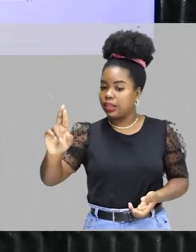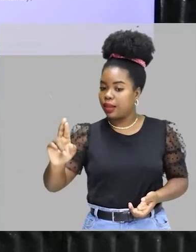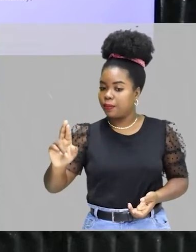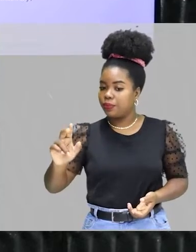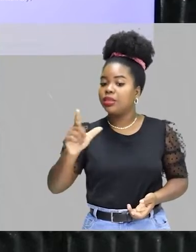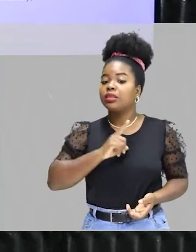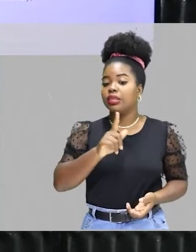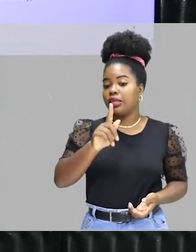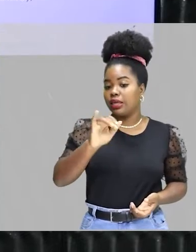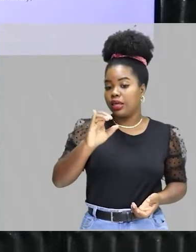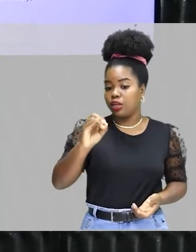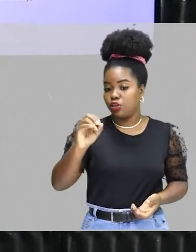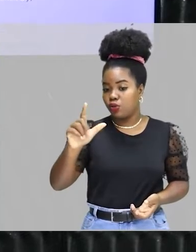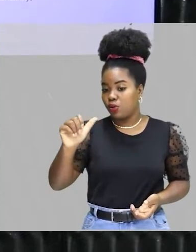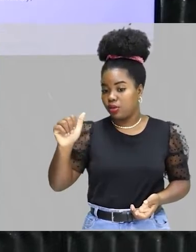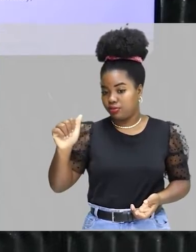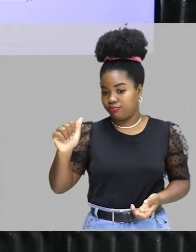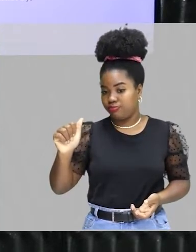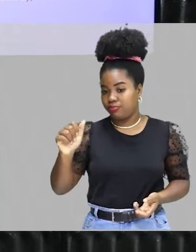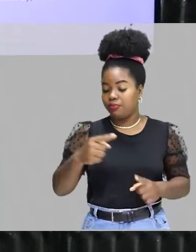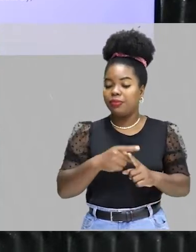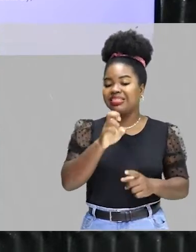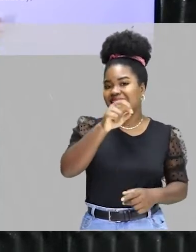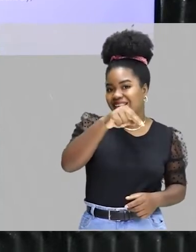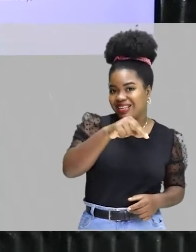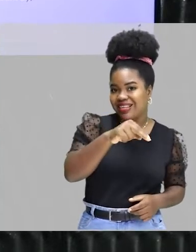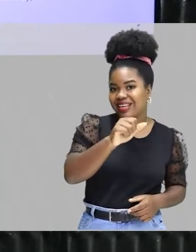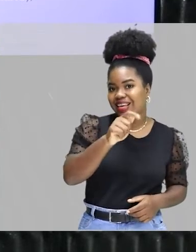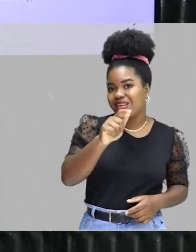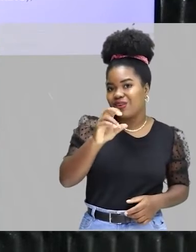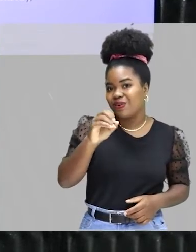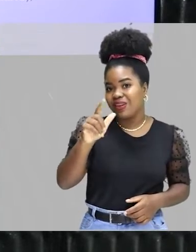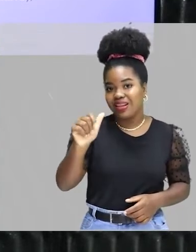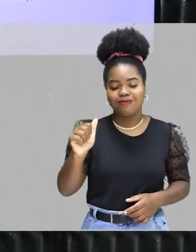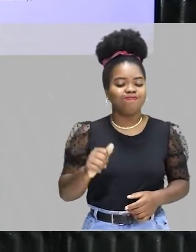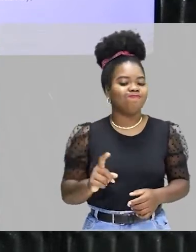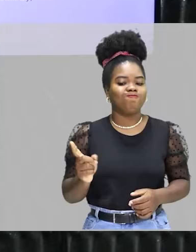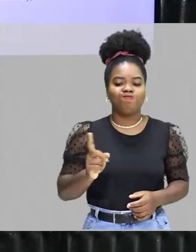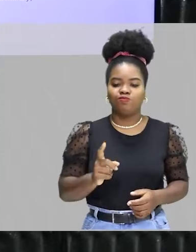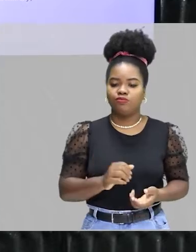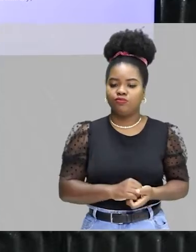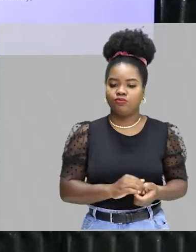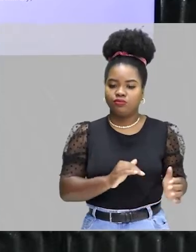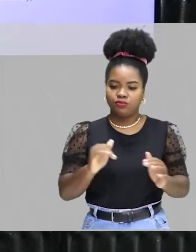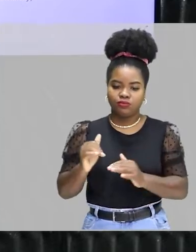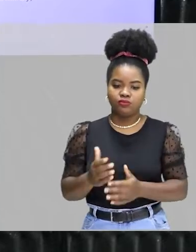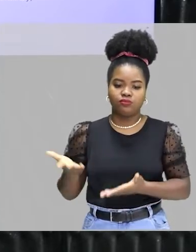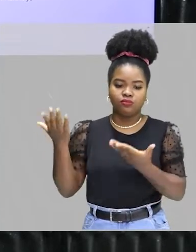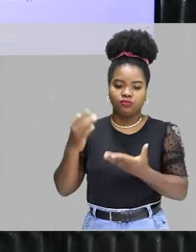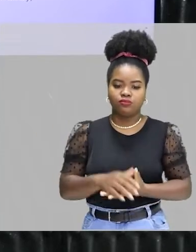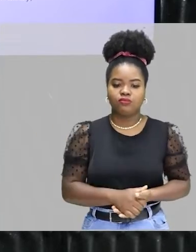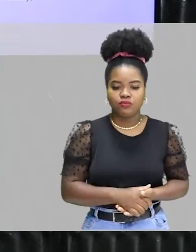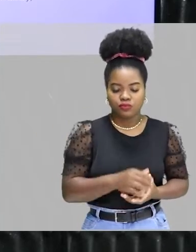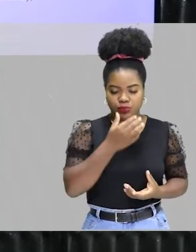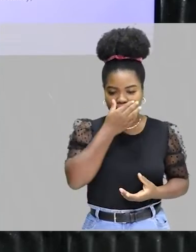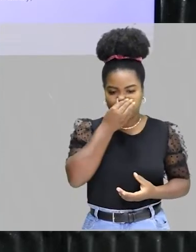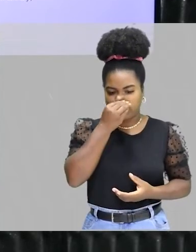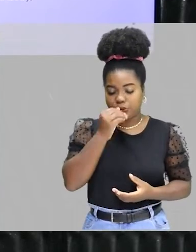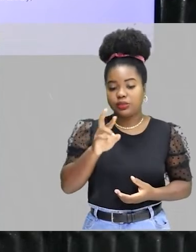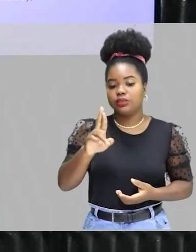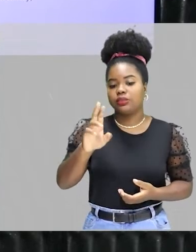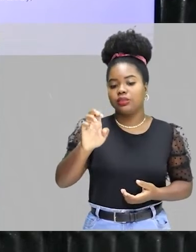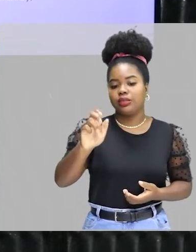assim, gaiolar, palavra sozinha, não existe. Então, é uma parassíntese, tá bom? Quando eu tenho uma